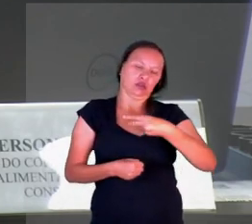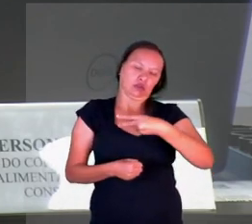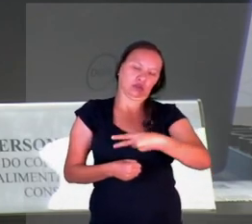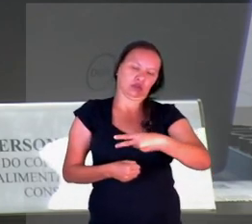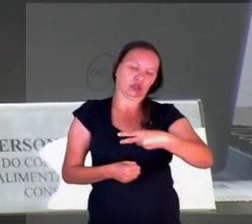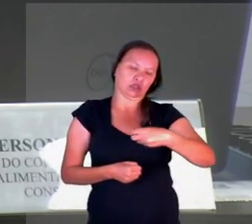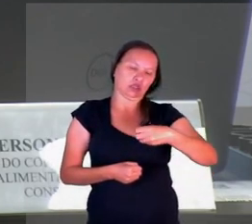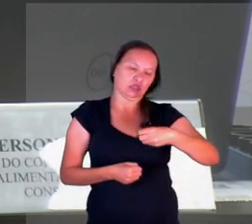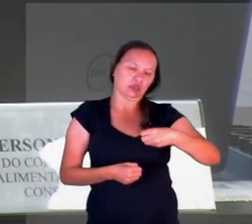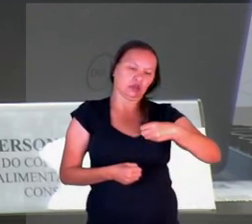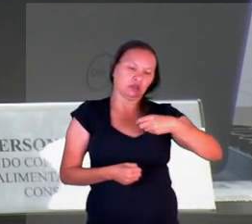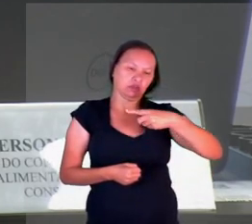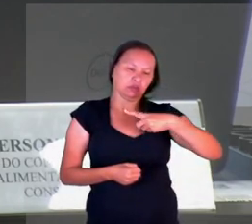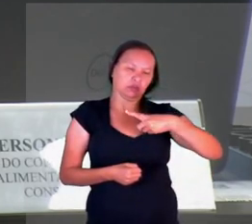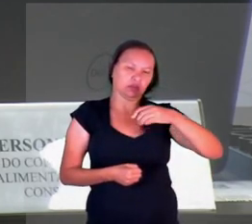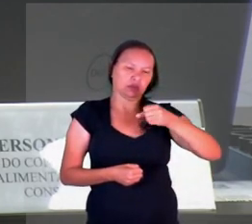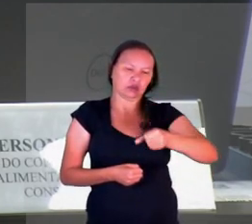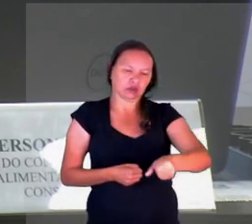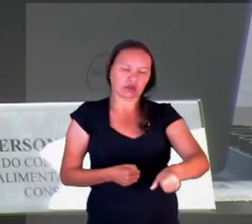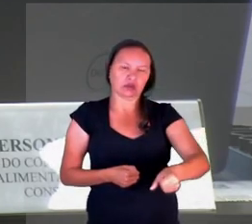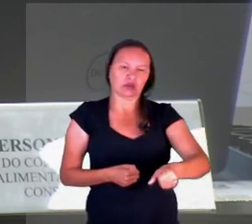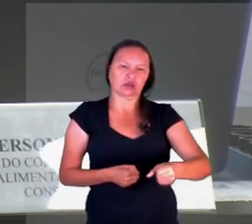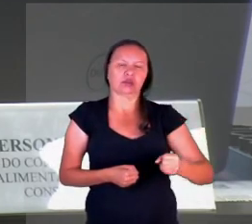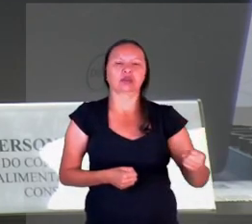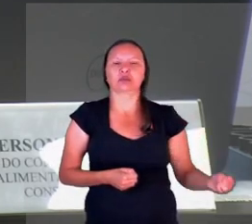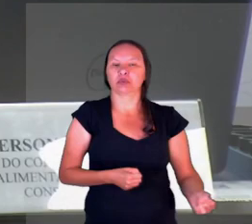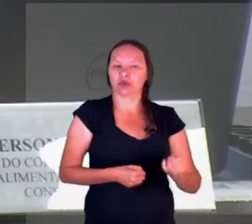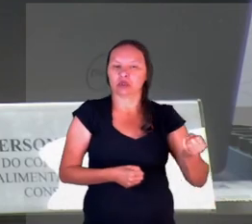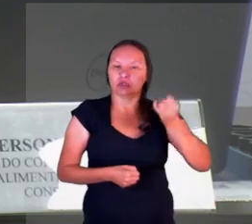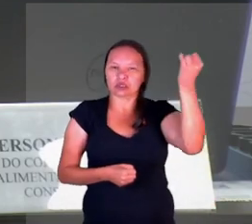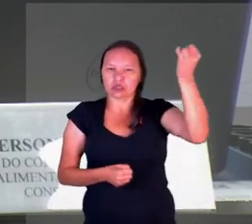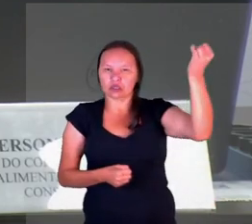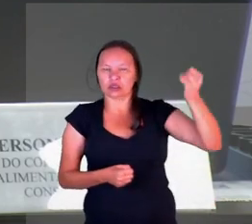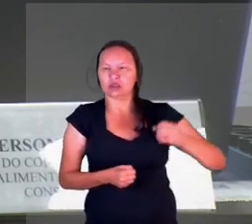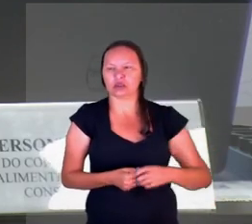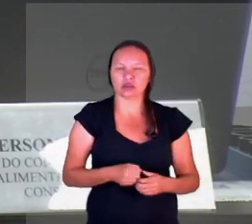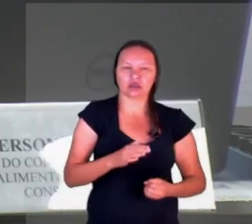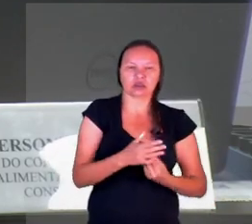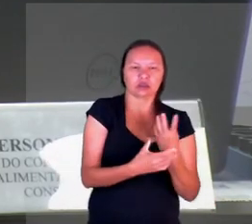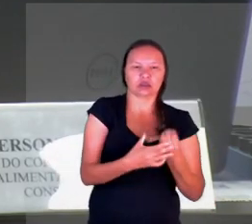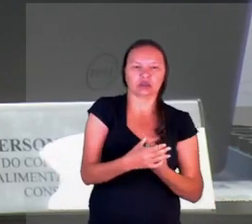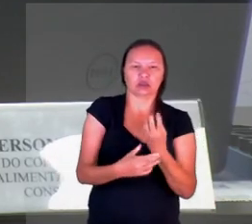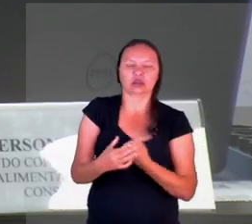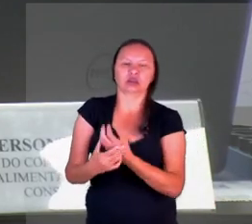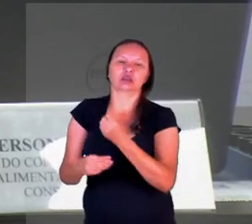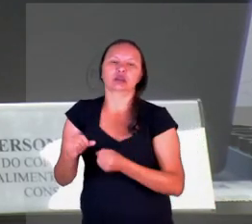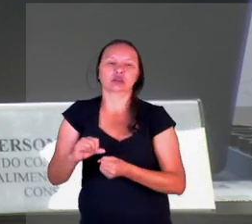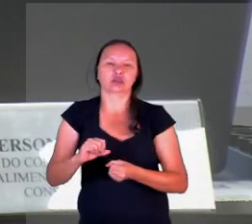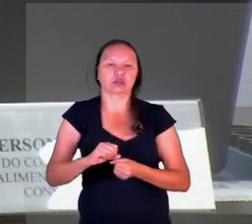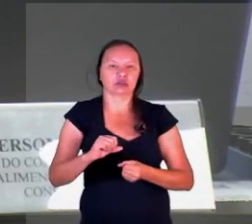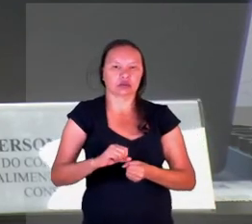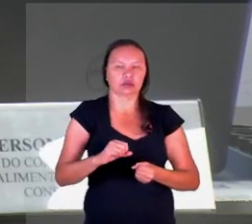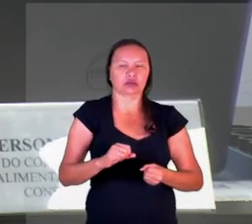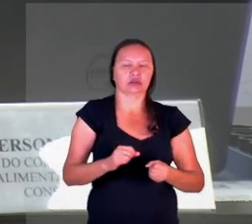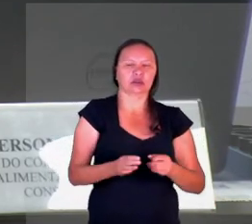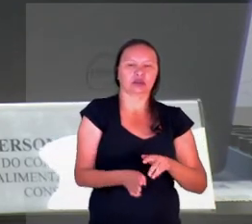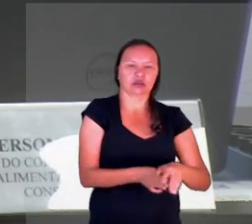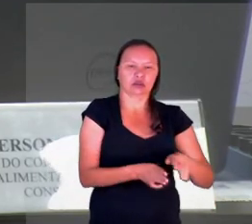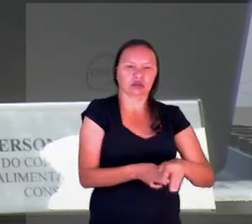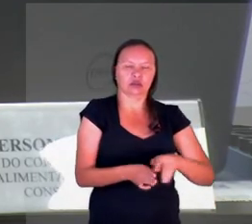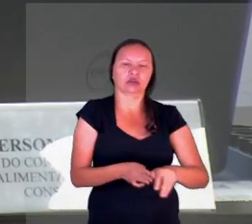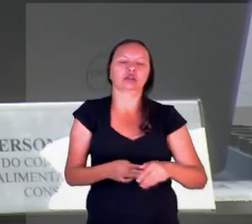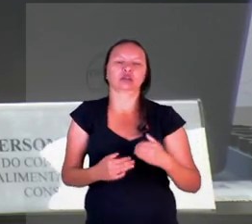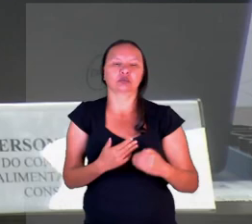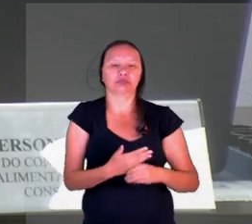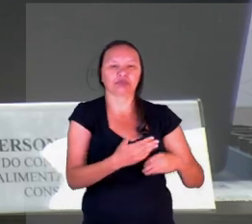199 Portanto ele reinstala e diz olha criam as condições para ser realizado a conferência e dar